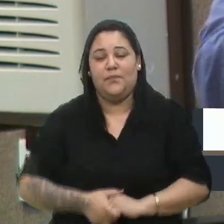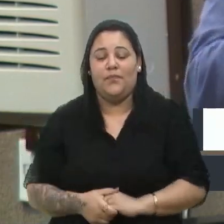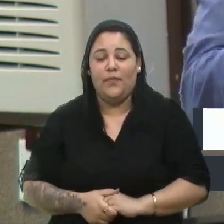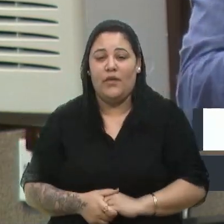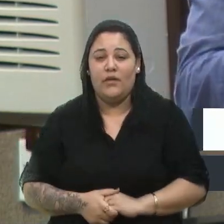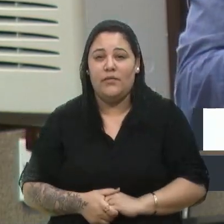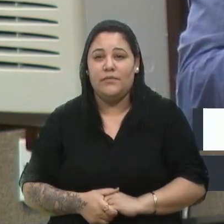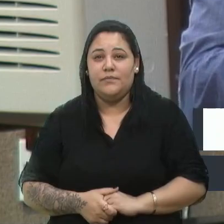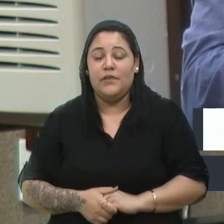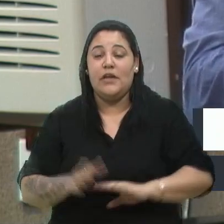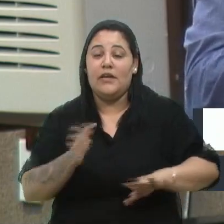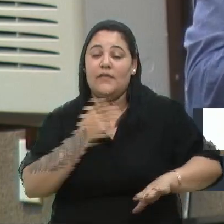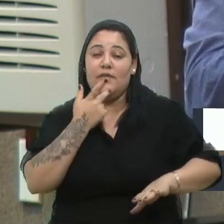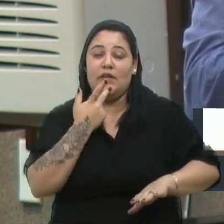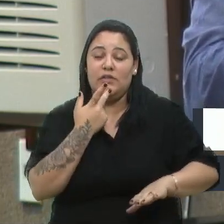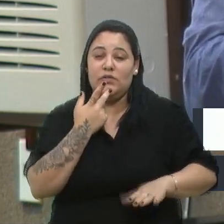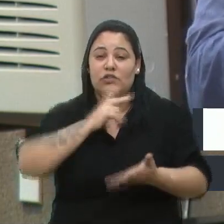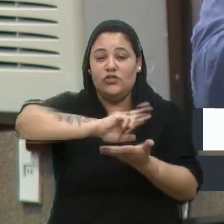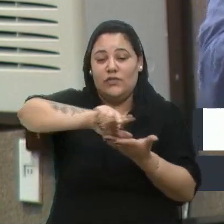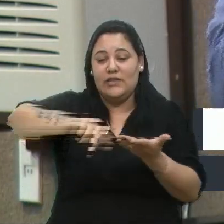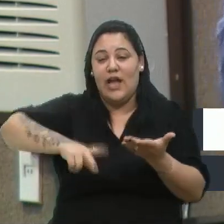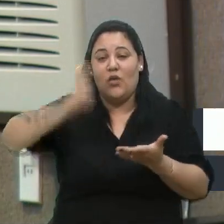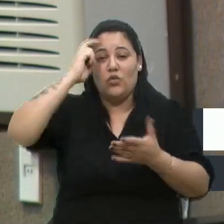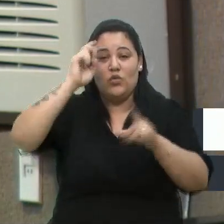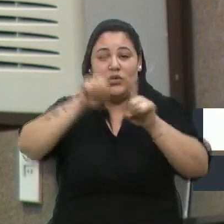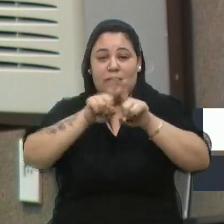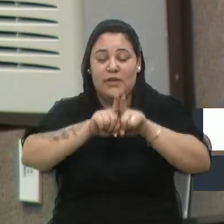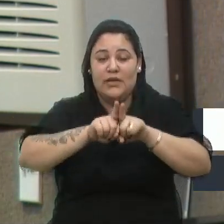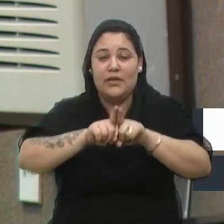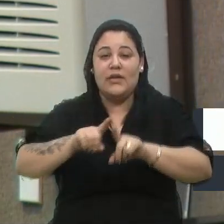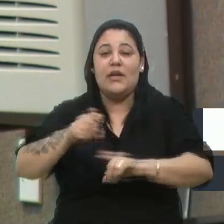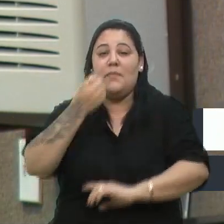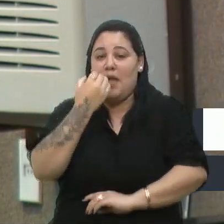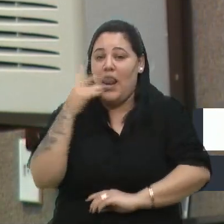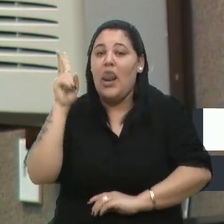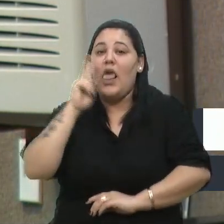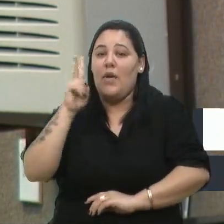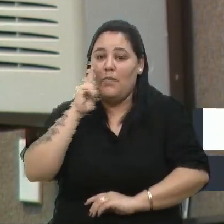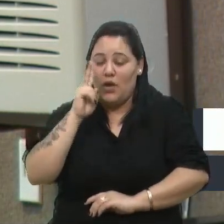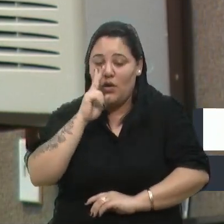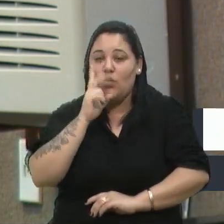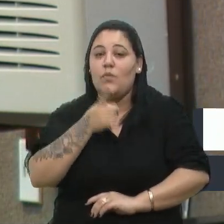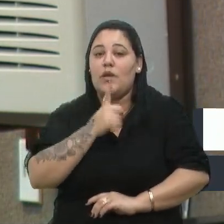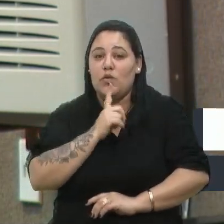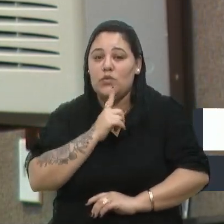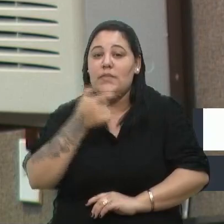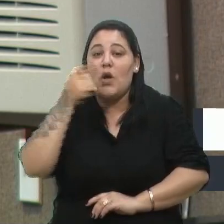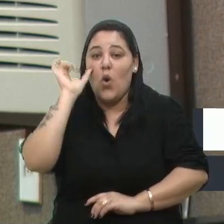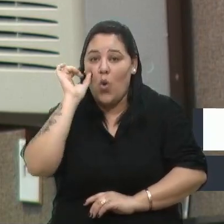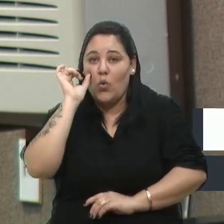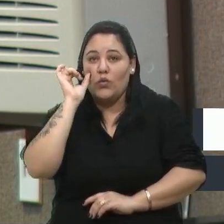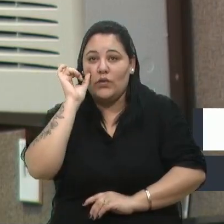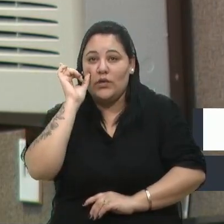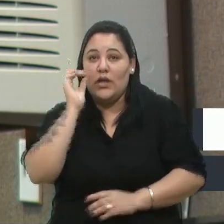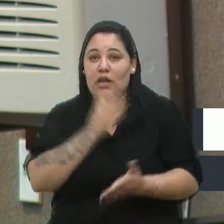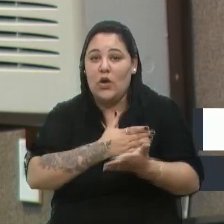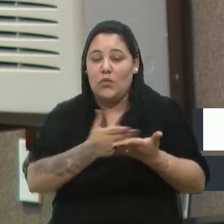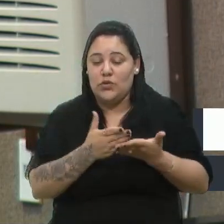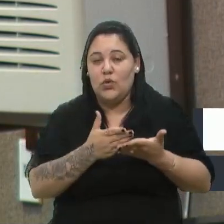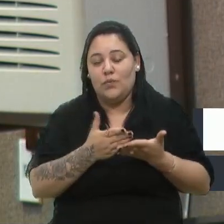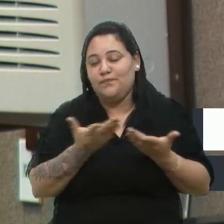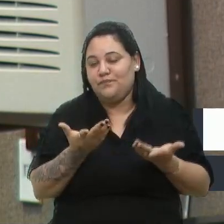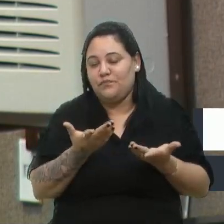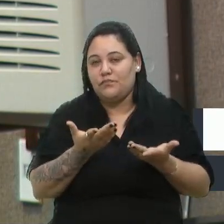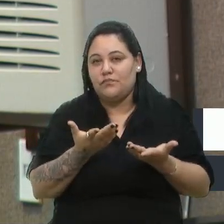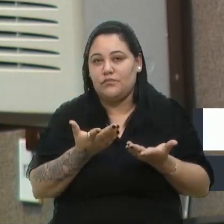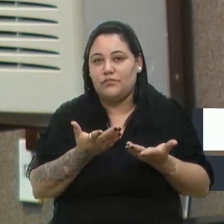falando em diversidade, em cultura, como bem lembrado pelo vereador Meneguzzi, ontem, né, estreou, vamos dizer assim,